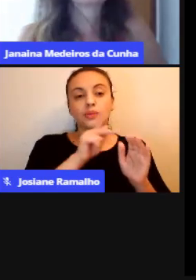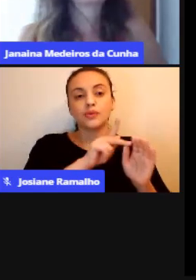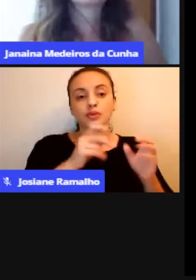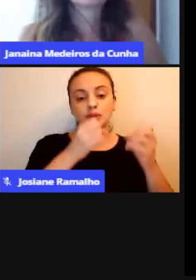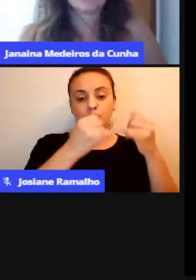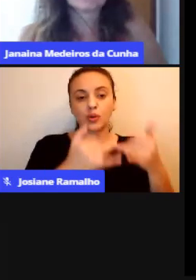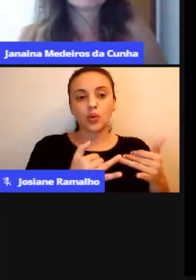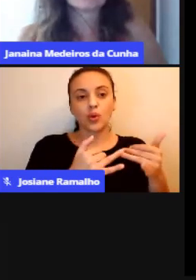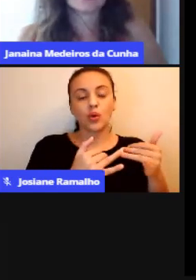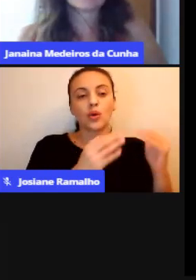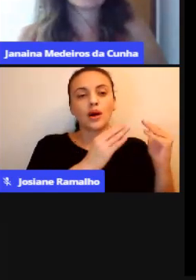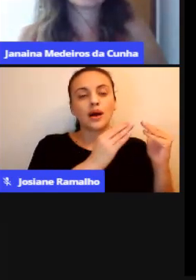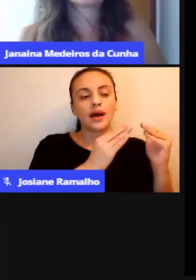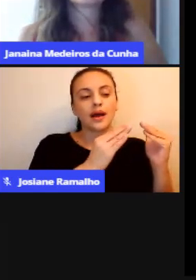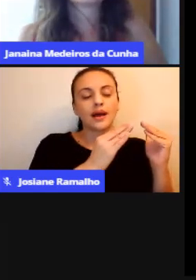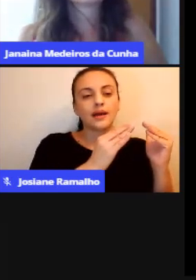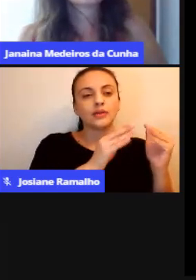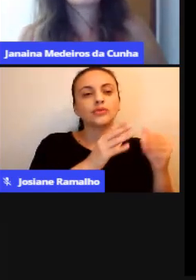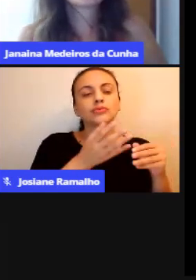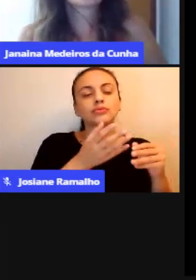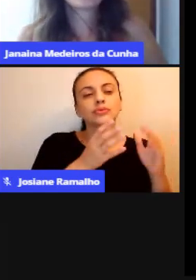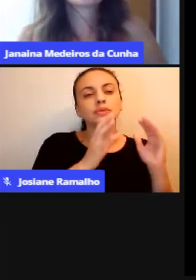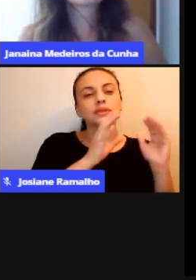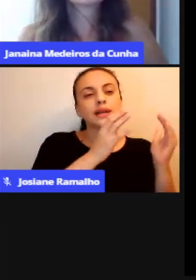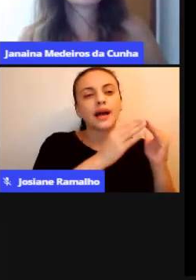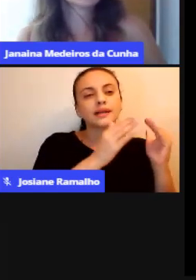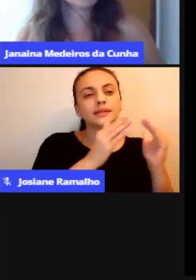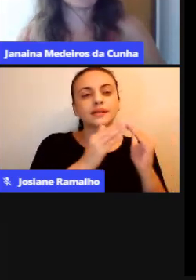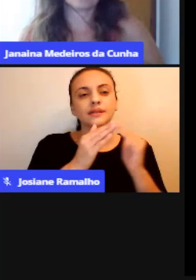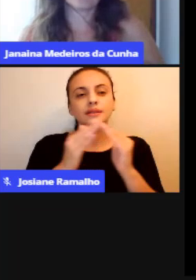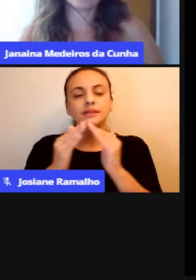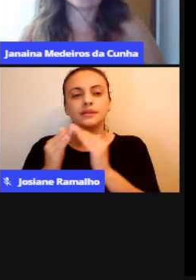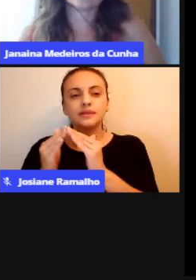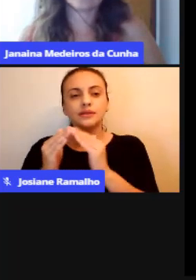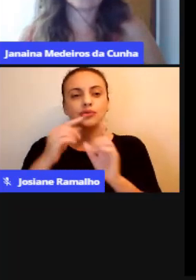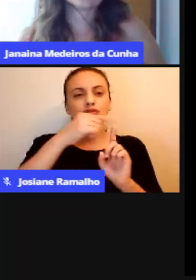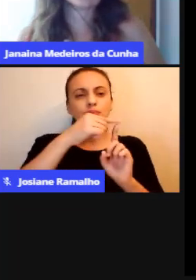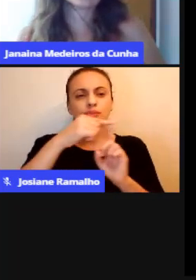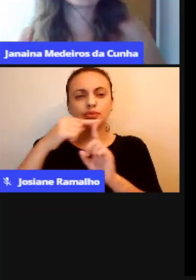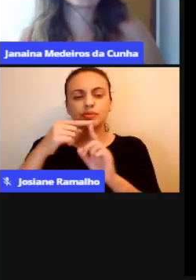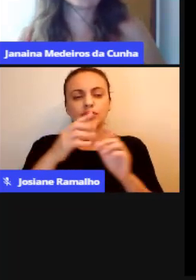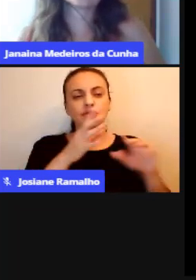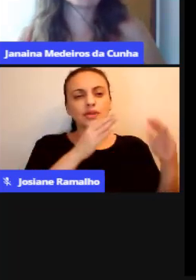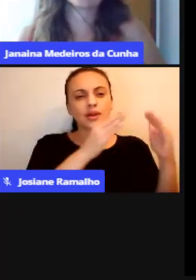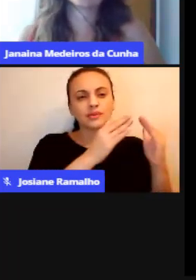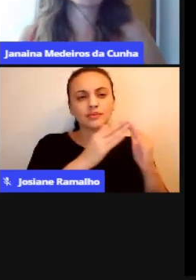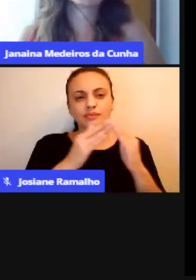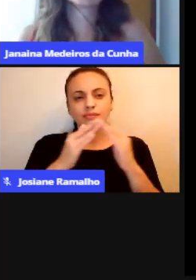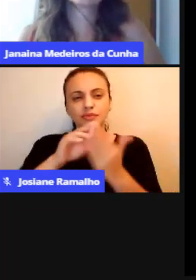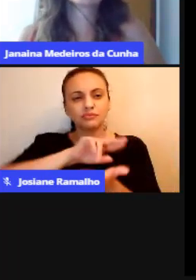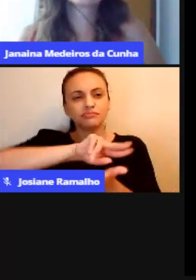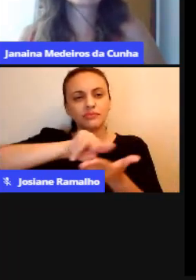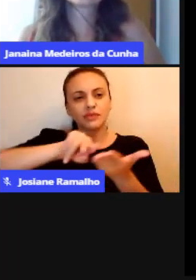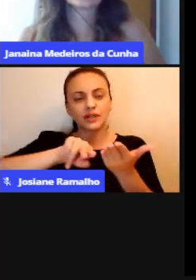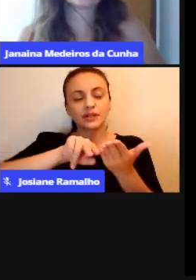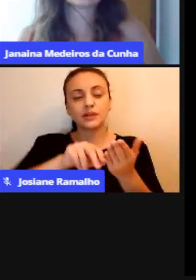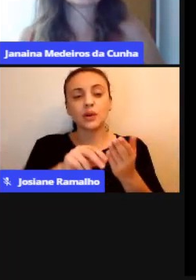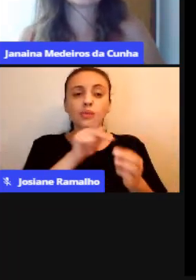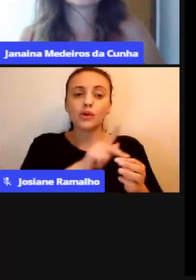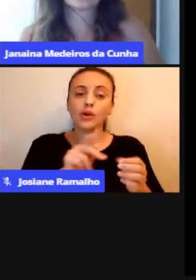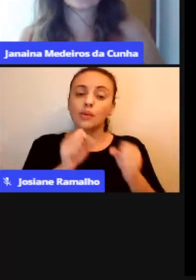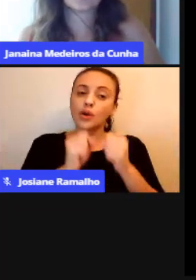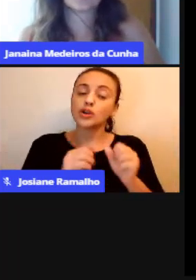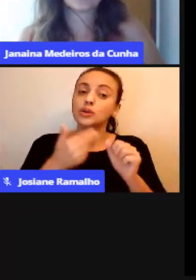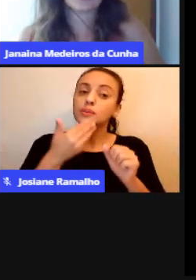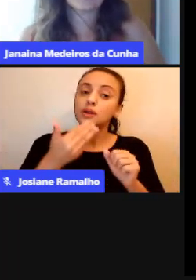aluno que tem esse acesso, né, mandar um pequeno áudio falando o que ele aprendeu, né, ele fazendo uma autoavaliação. O que você aprendeu sobre